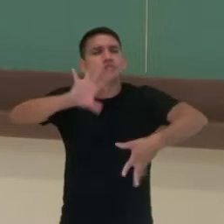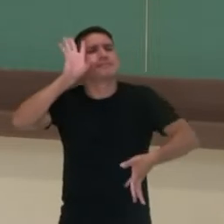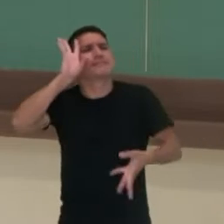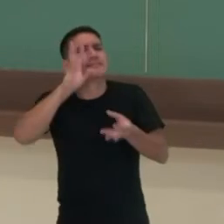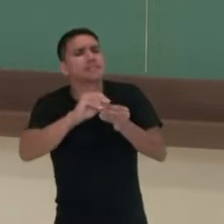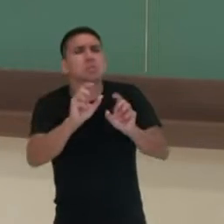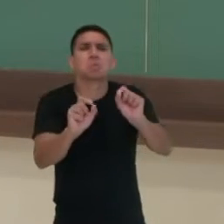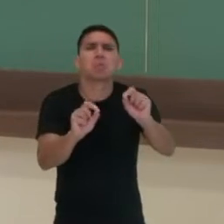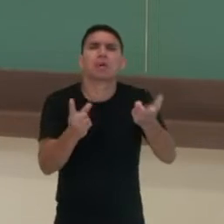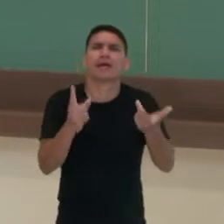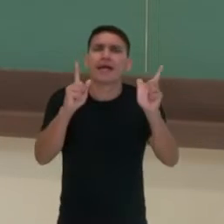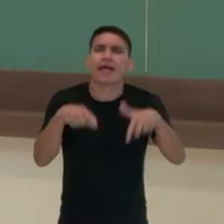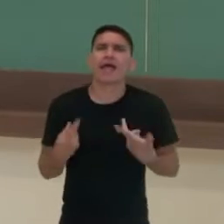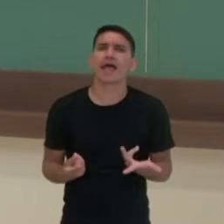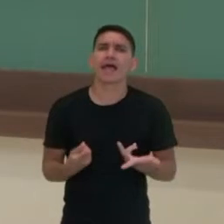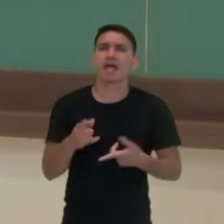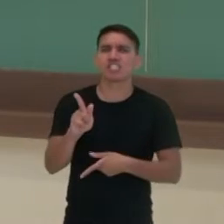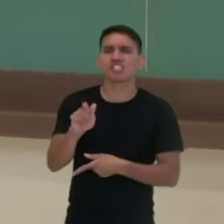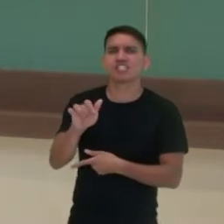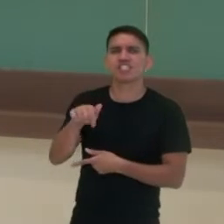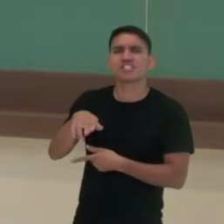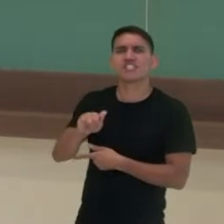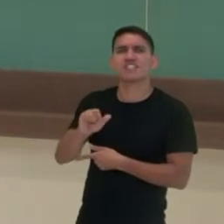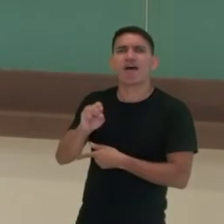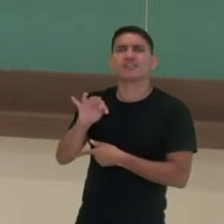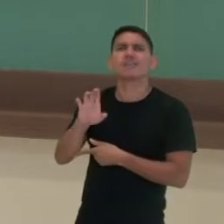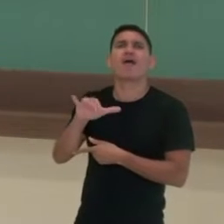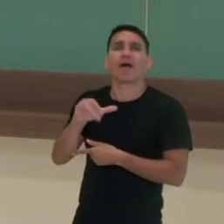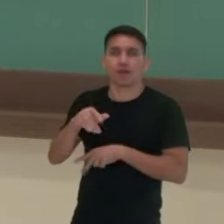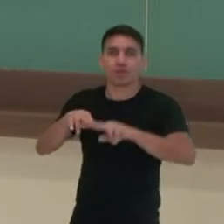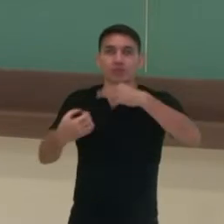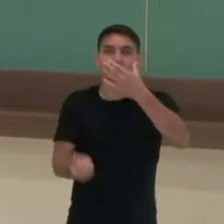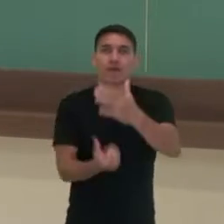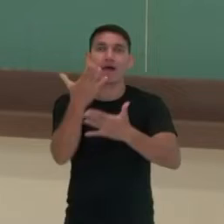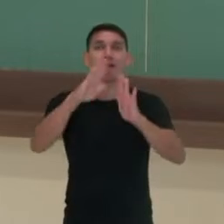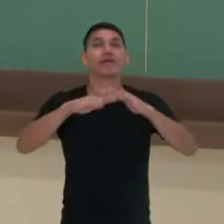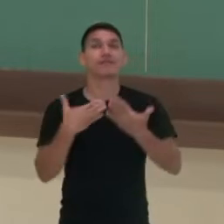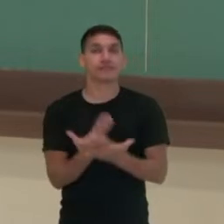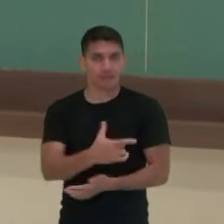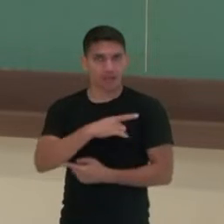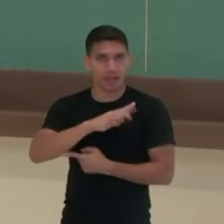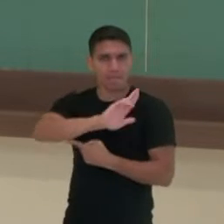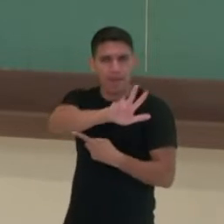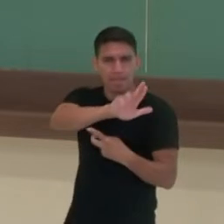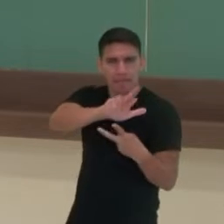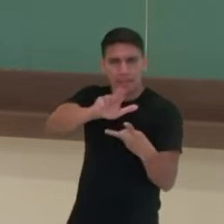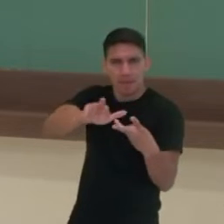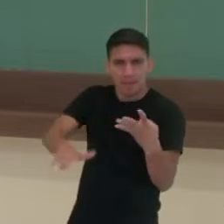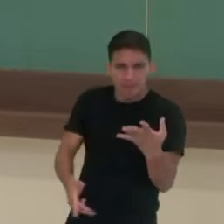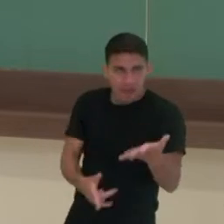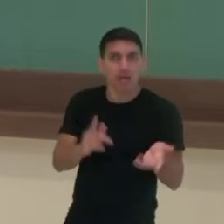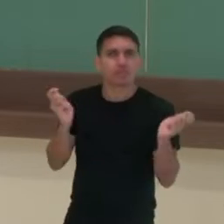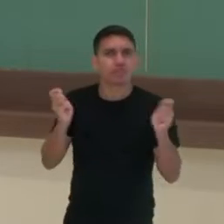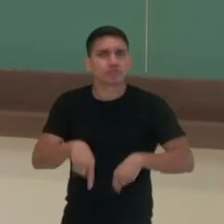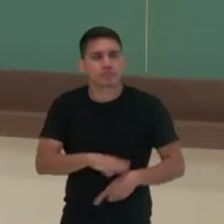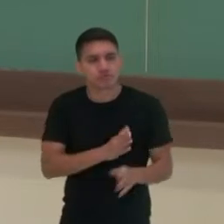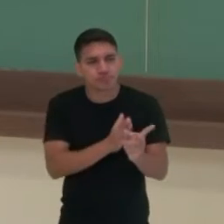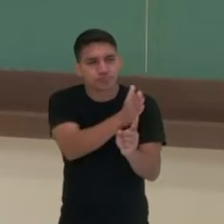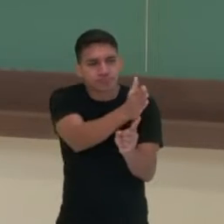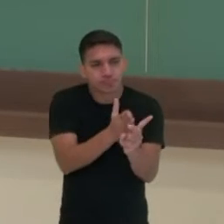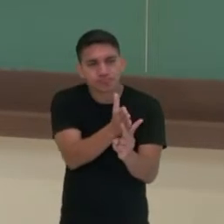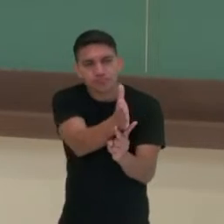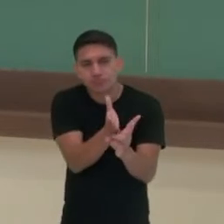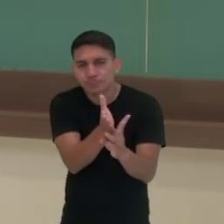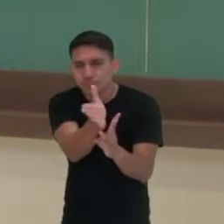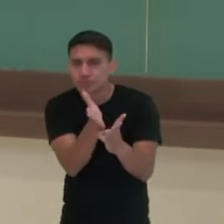essa ginástica, né? Então, foram formadas as escolas ginásticas. Então, tem vários tipos de escolas ginásticas, vários estudos sobre cada